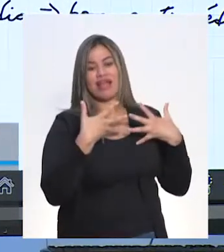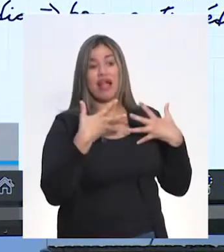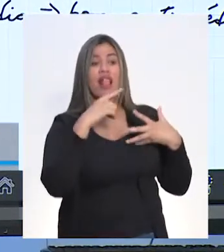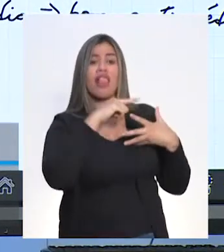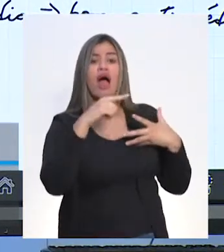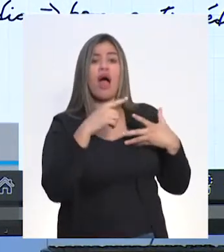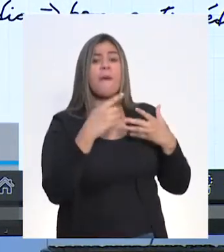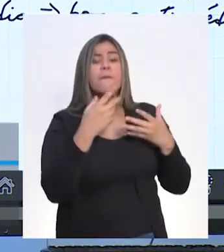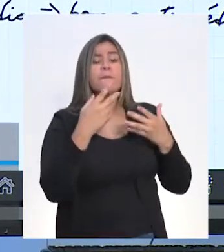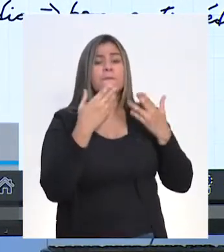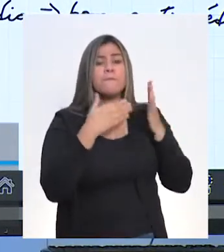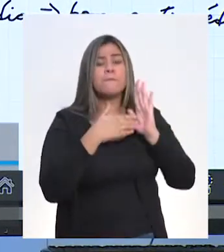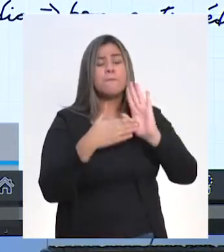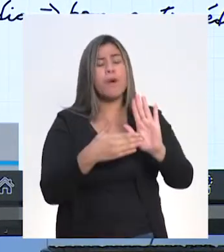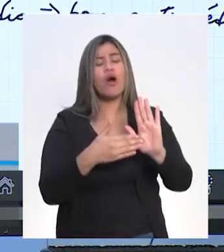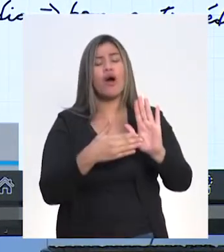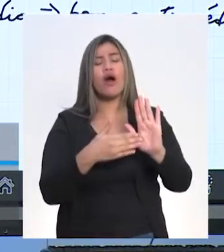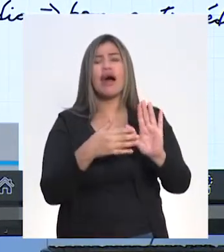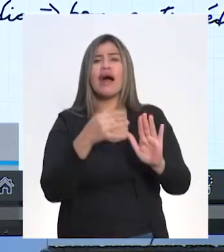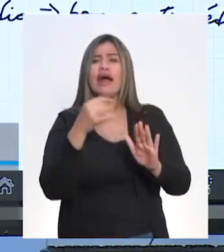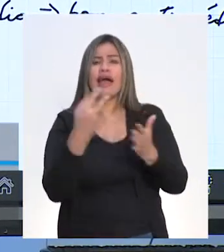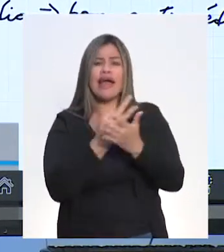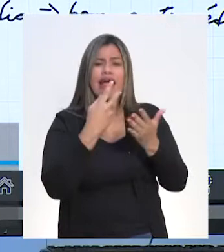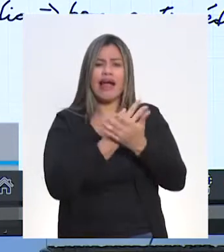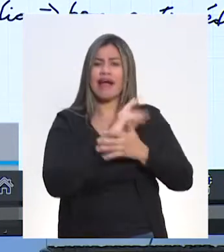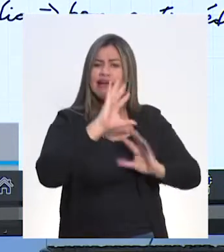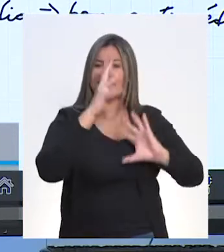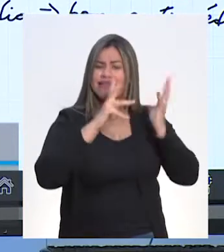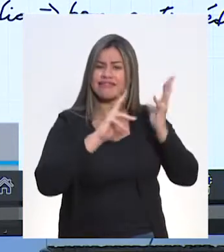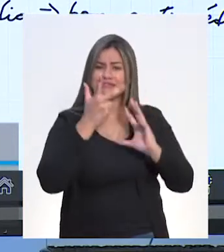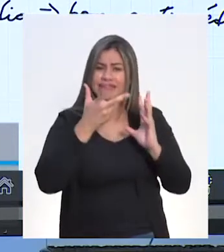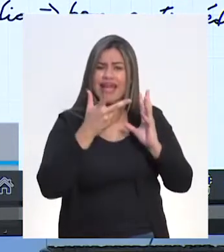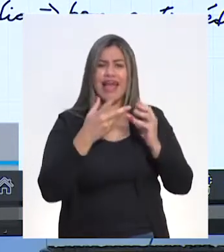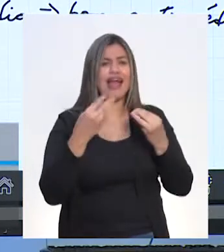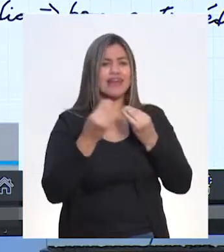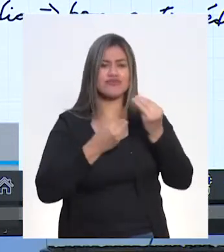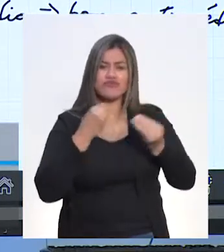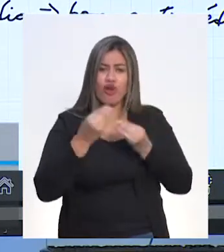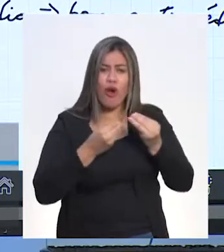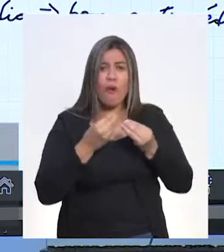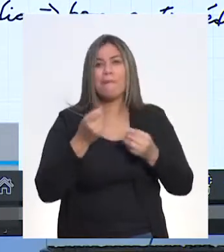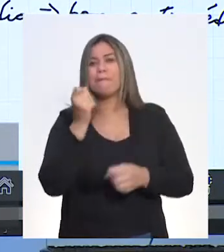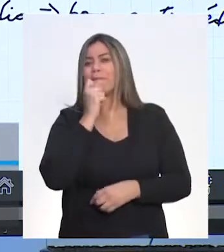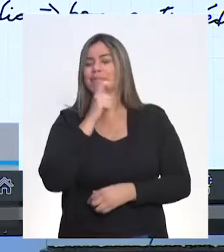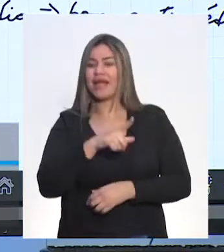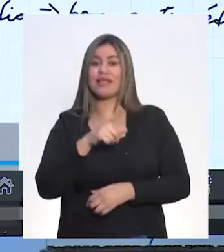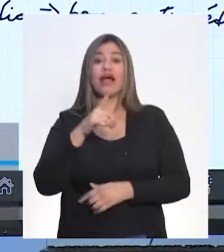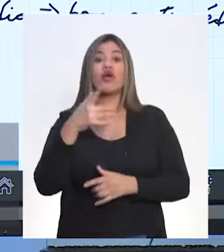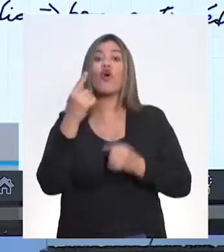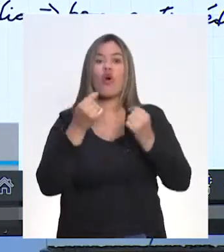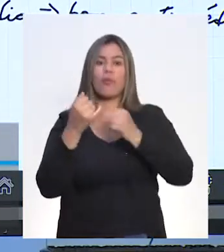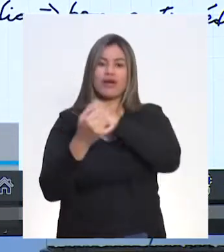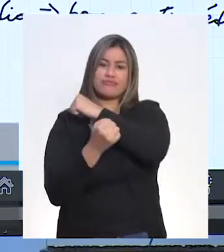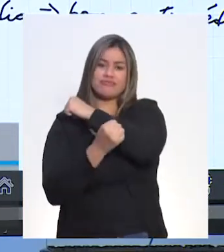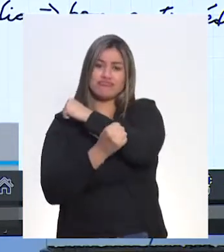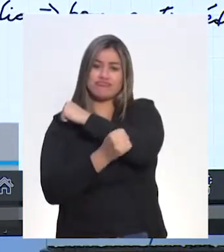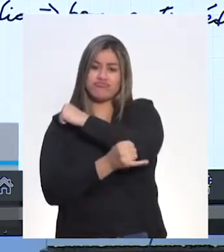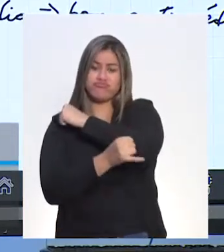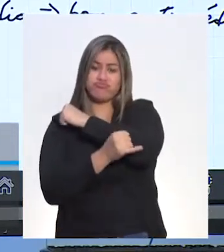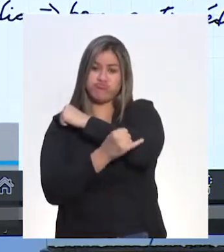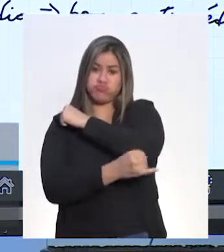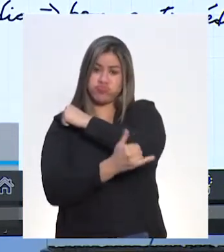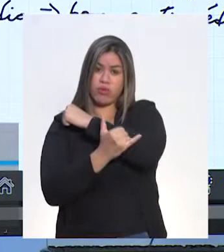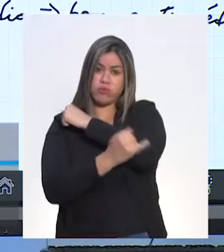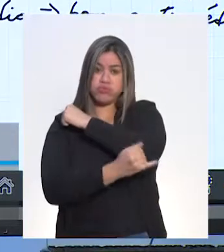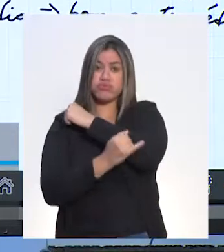bem humorada. Então, todos os personagens da comédia geralmente são bufões, são ridículos, enfim. Então, nós temos aí dois grandes,